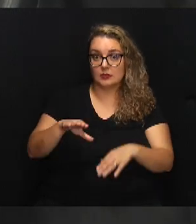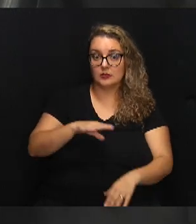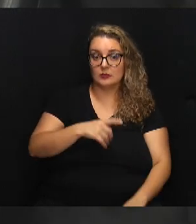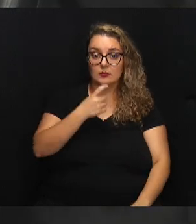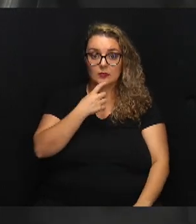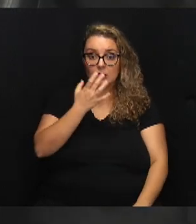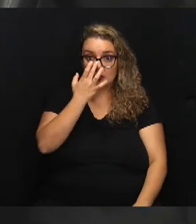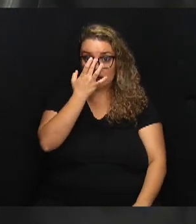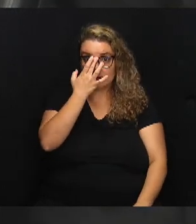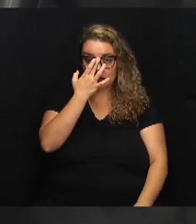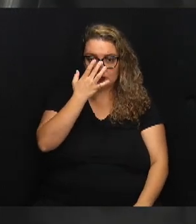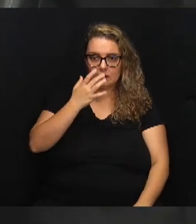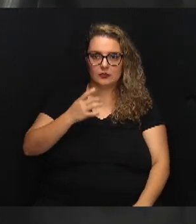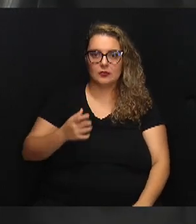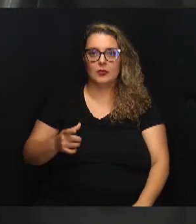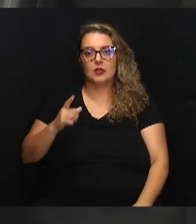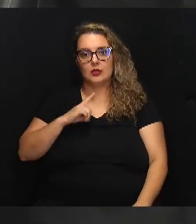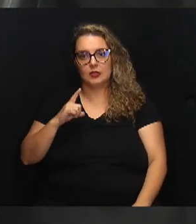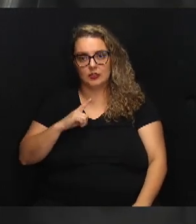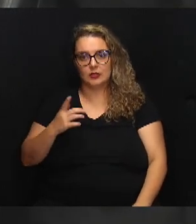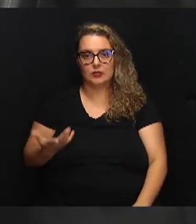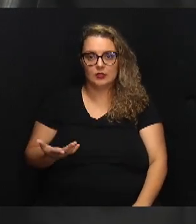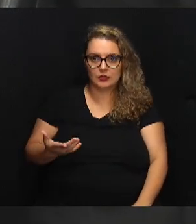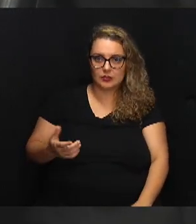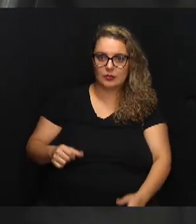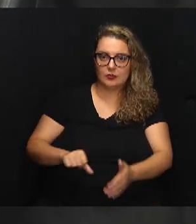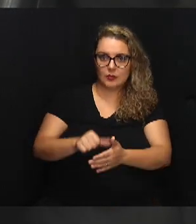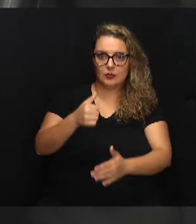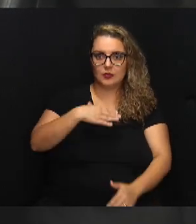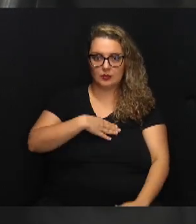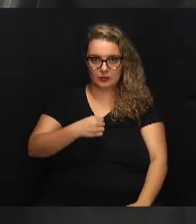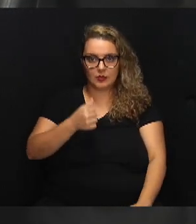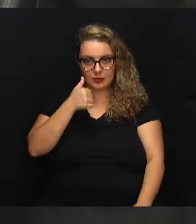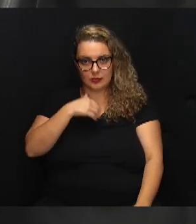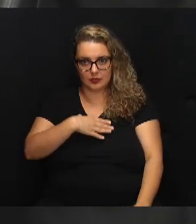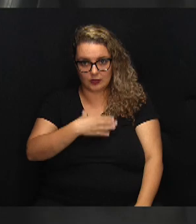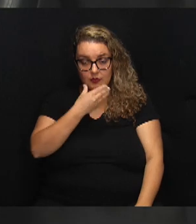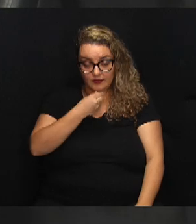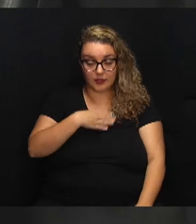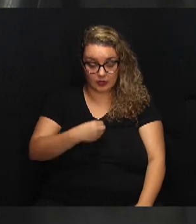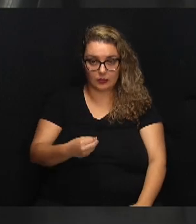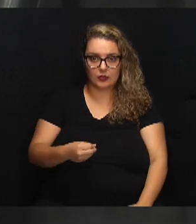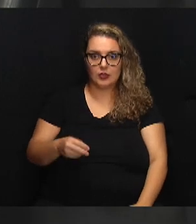Porque a gente já tinha o Vital, que era o meu primeiro filho, e o Vinícius estava para nascer.